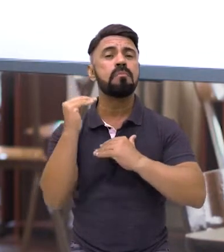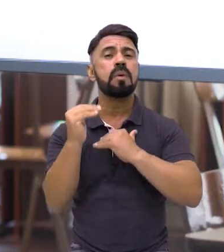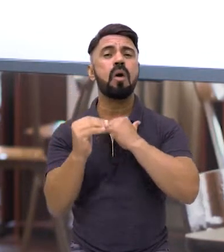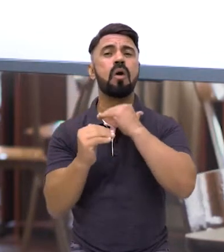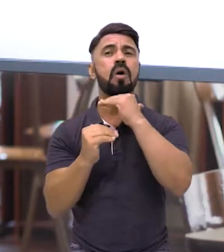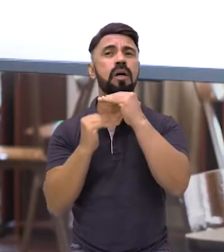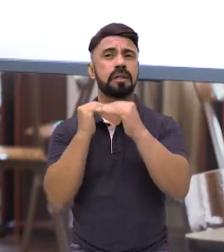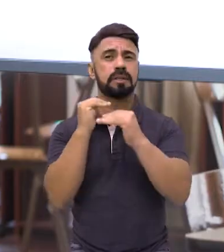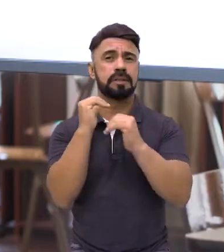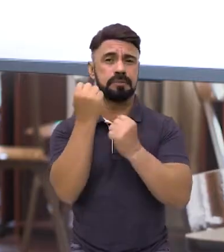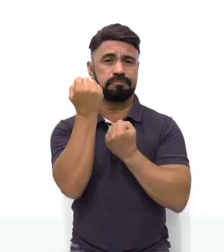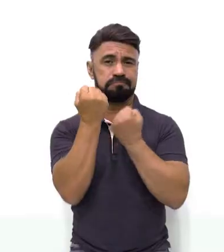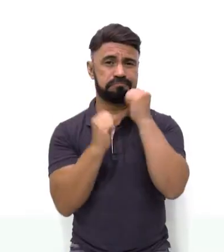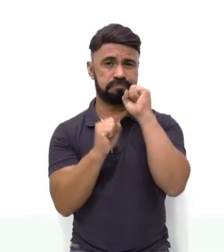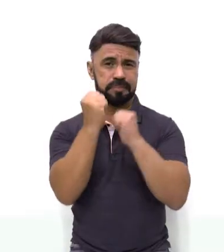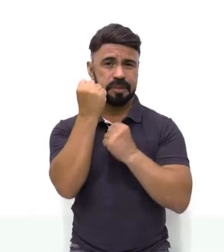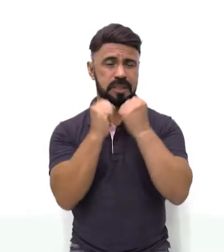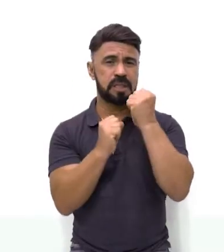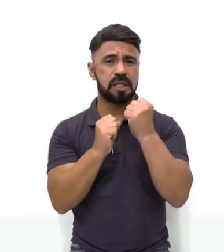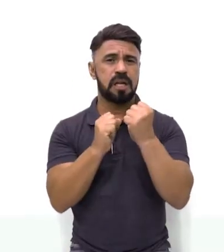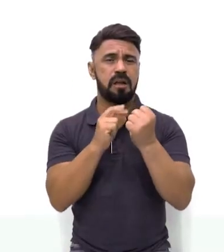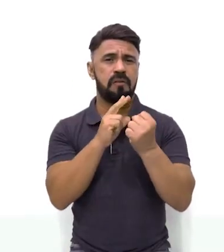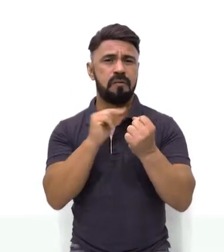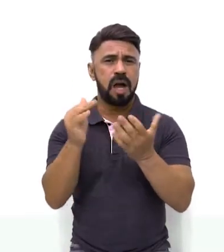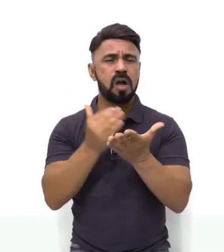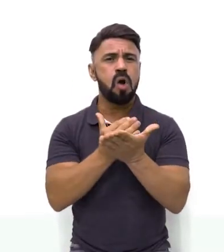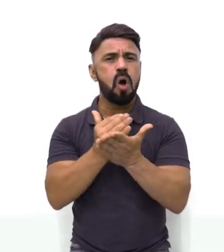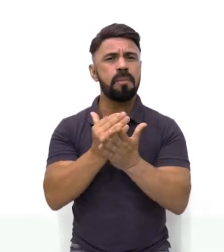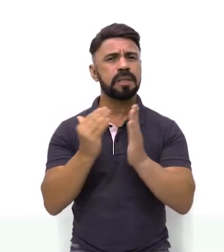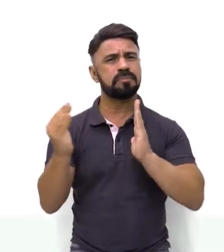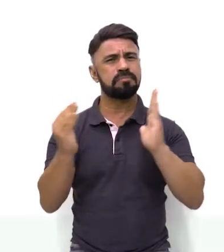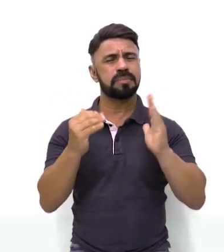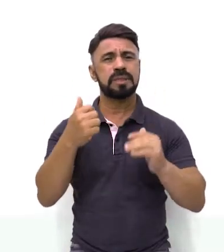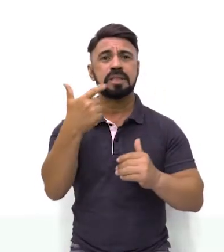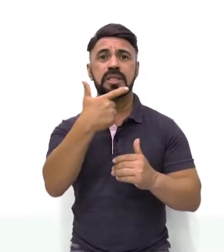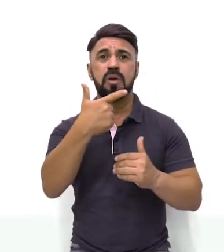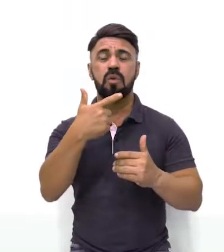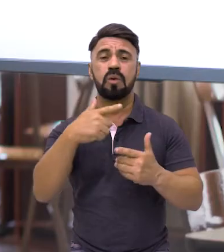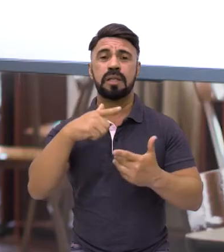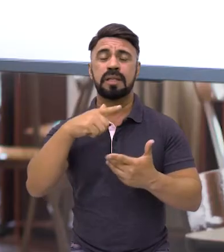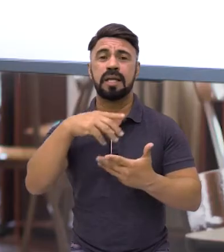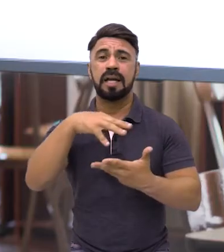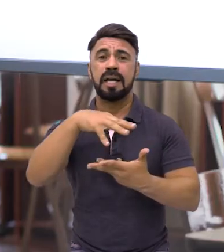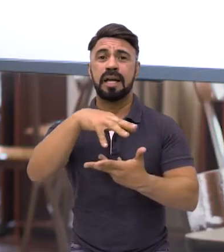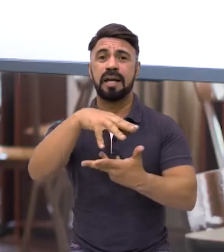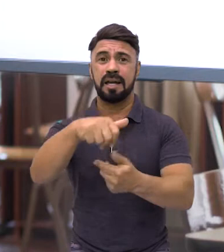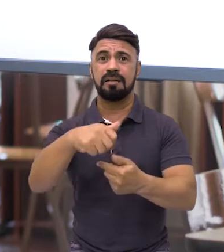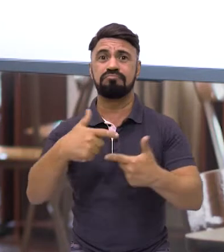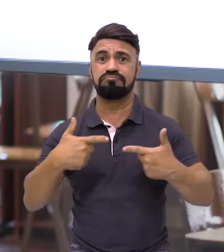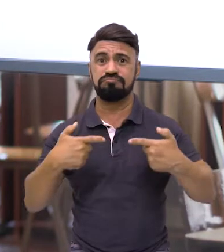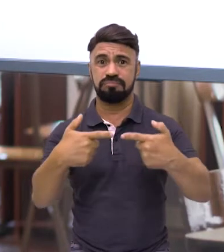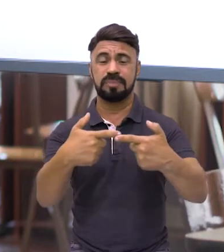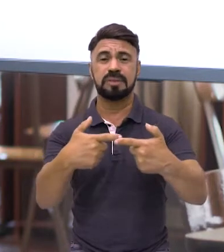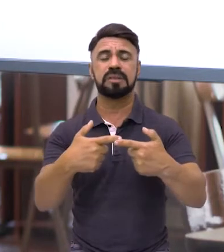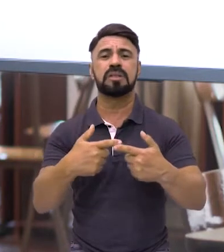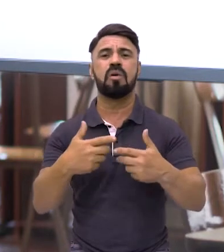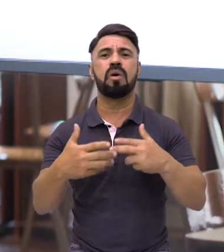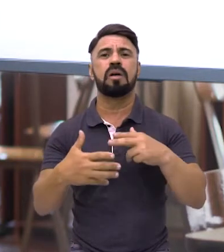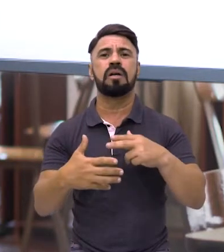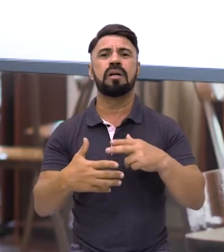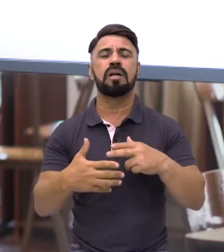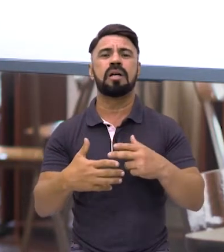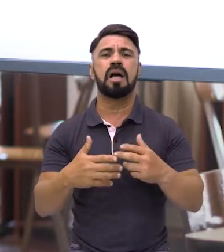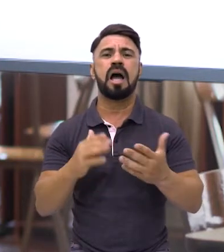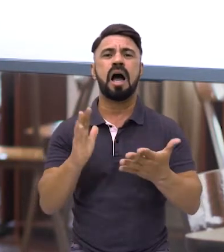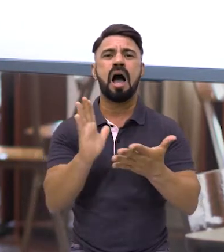de industrialização, que vai começar em meados da Segunda Guerra Mundial, quando a América Latina, ou